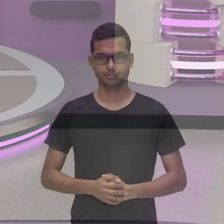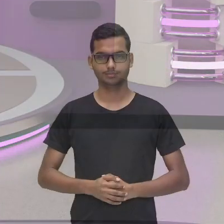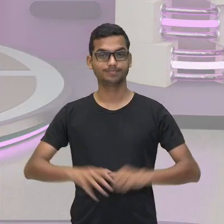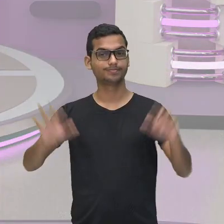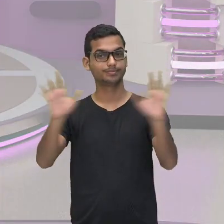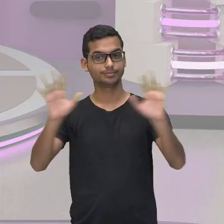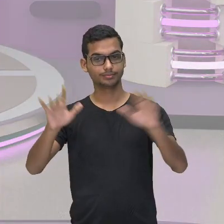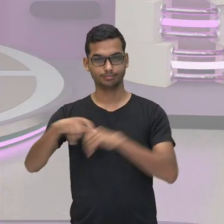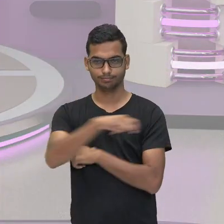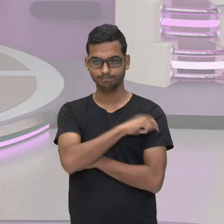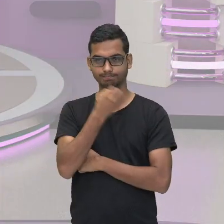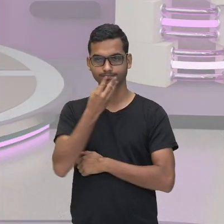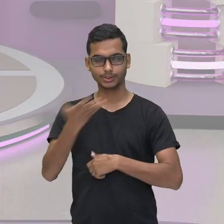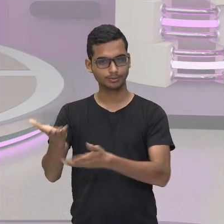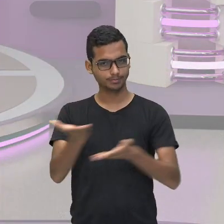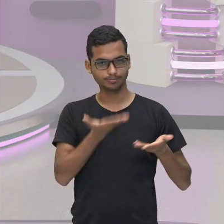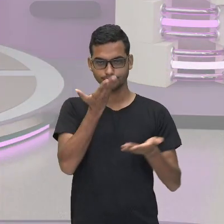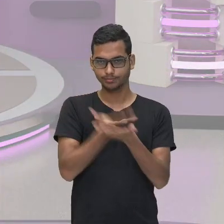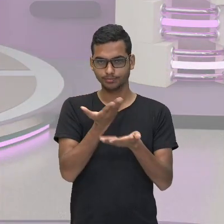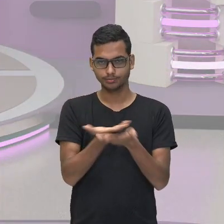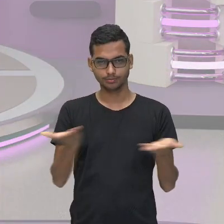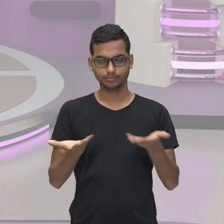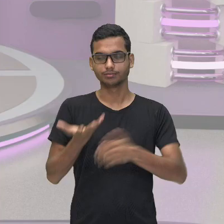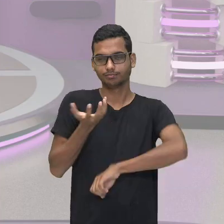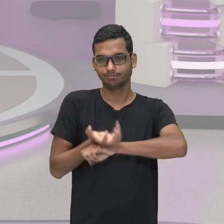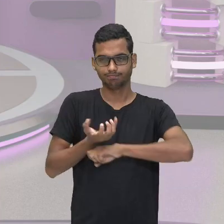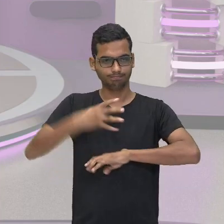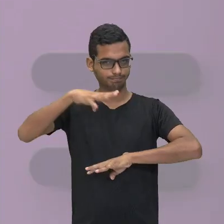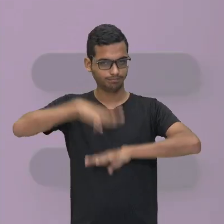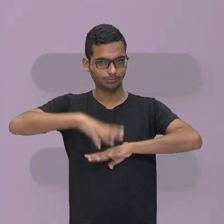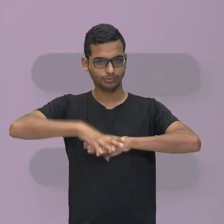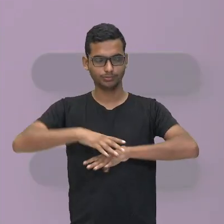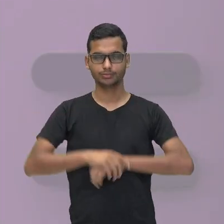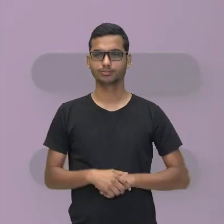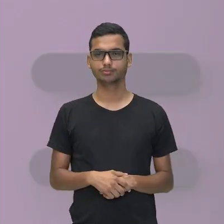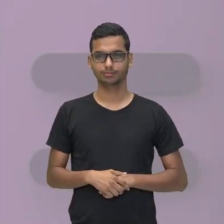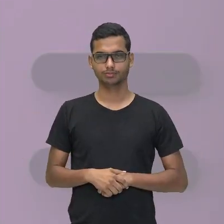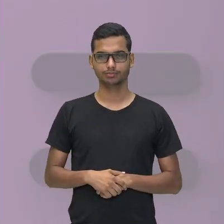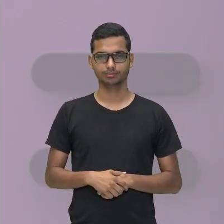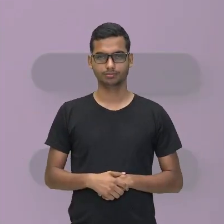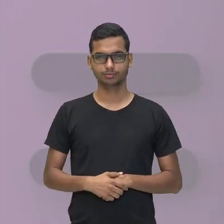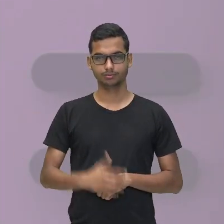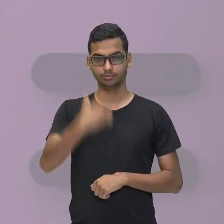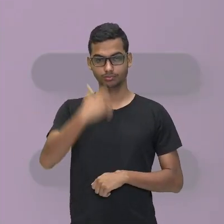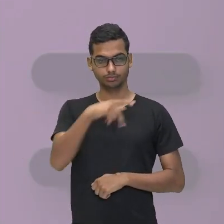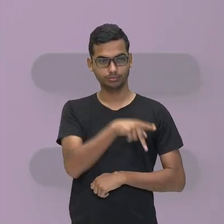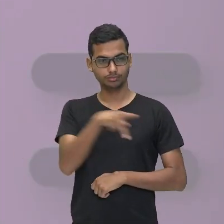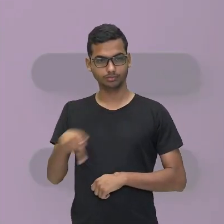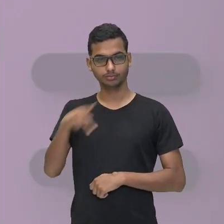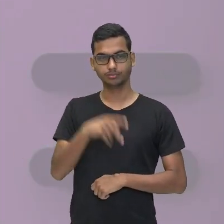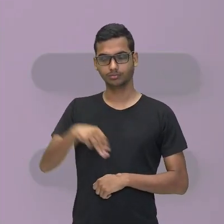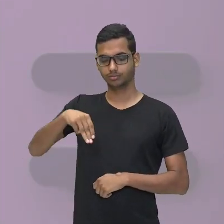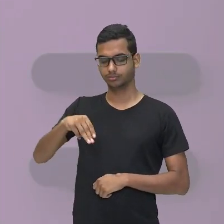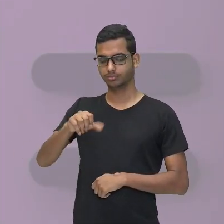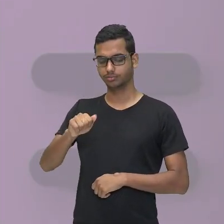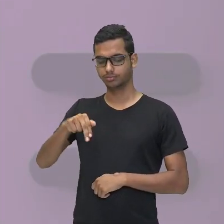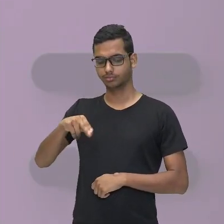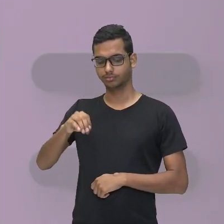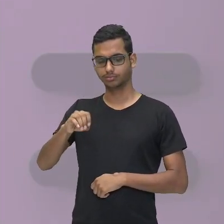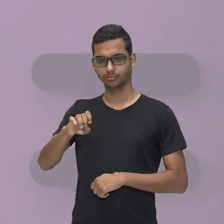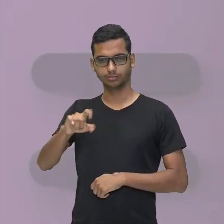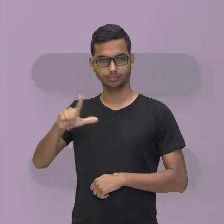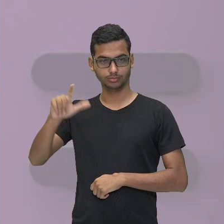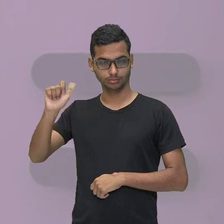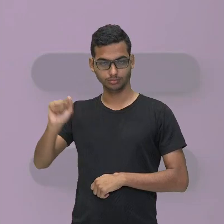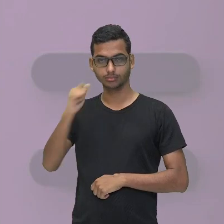Olá a todos, sejam bem-vindos à nossa aula de matemática. Eu sou a professora Manuela Franco e